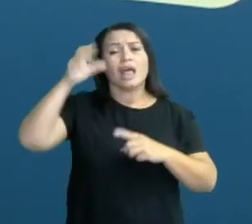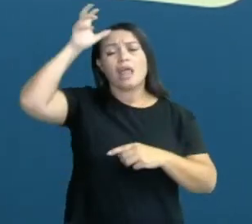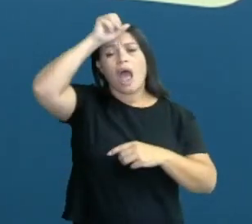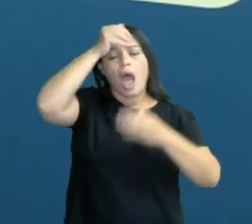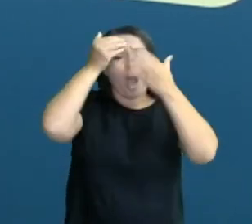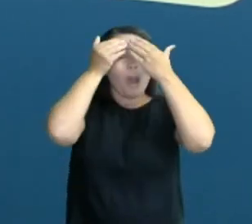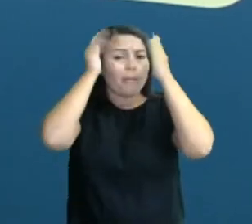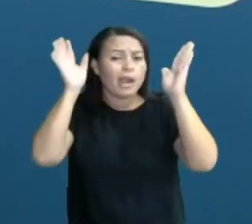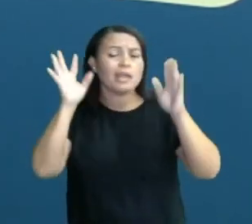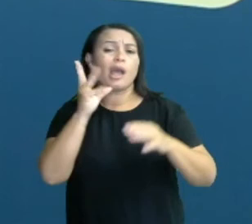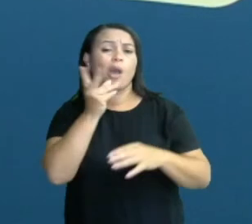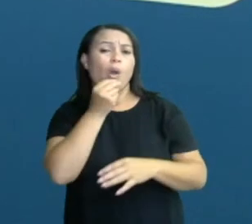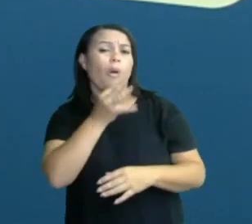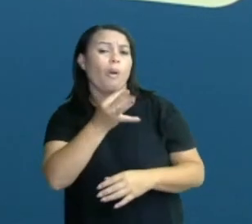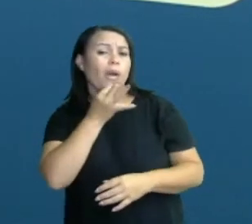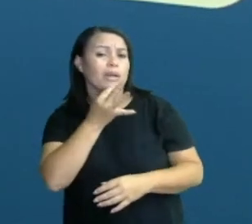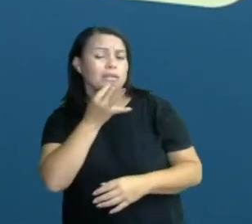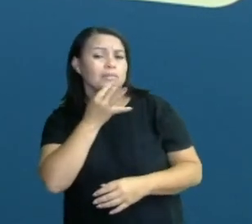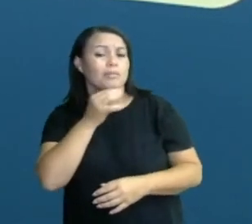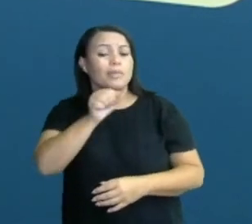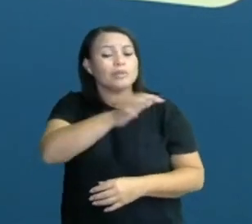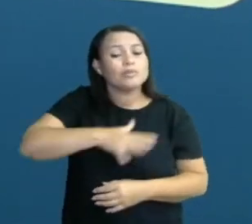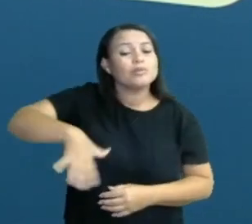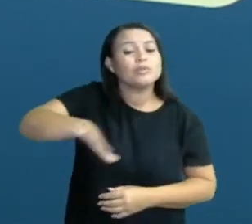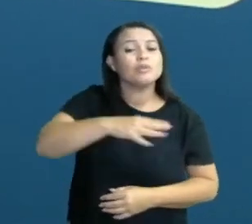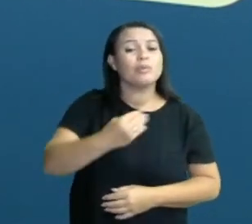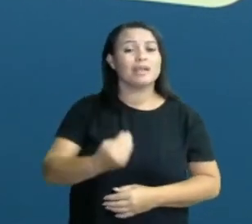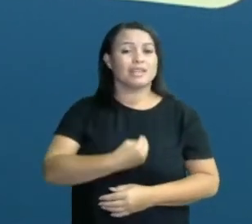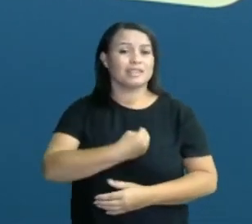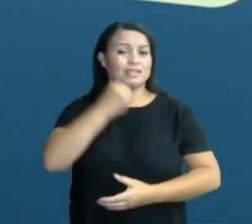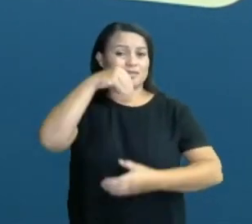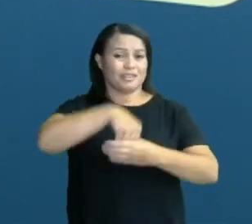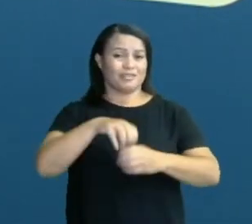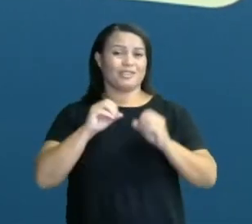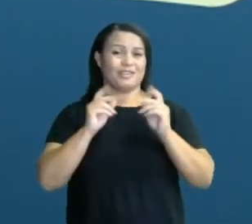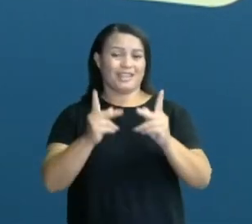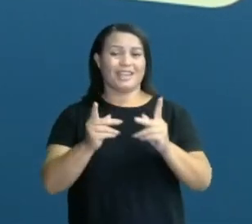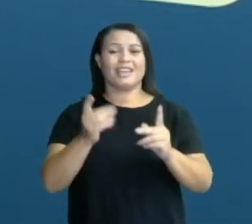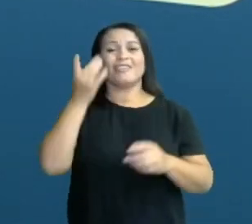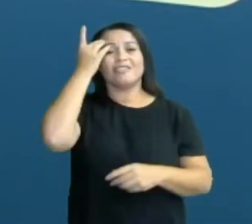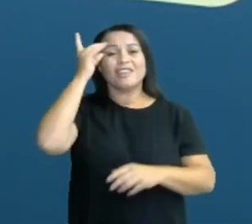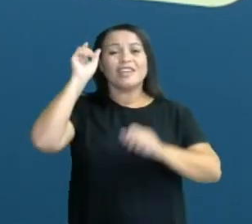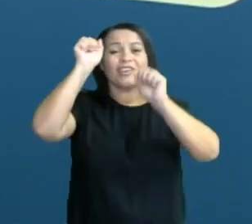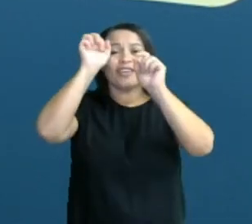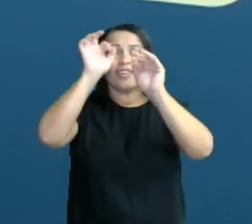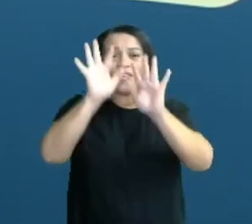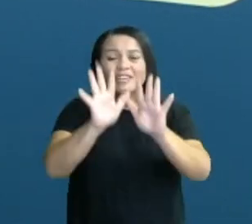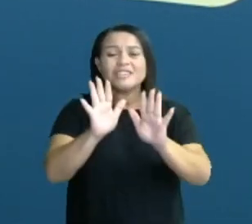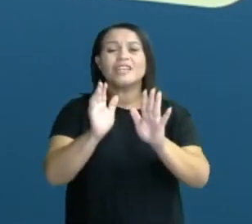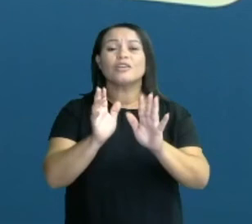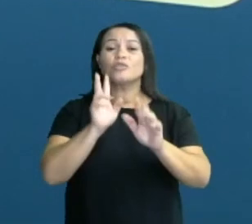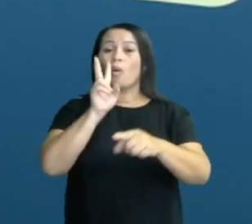e cada vez mais conhecimento acerca do espaço ao qual ele está inserido, tá bom, pessoal? Fiquem com Deus,